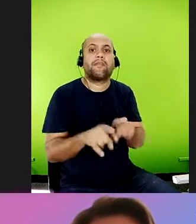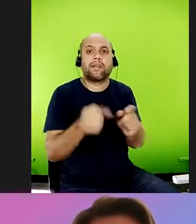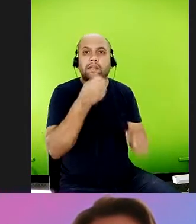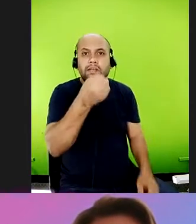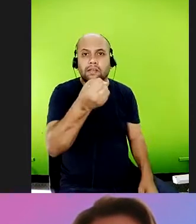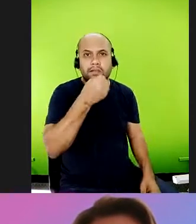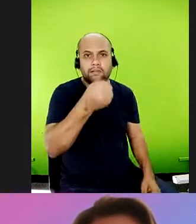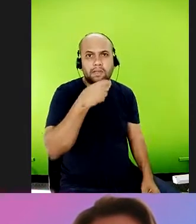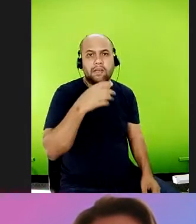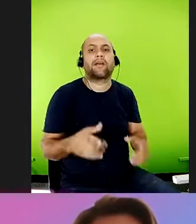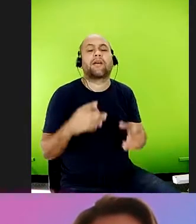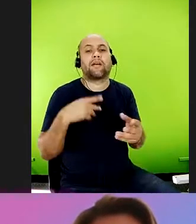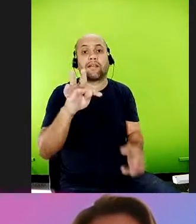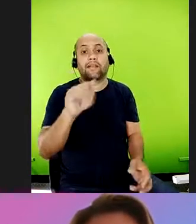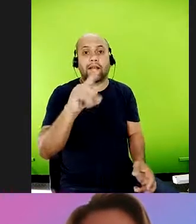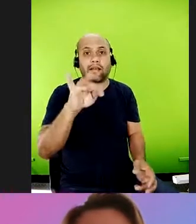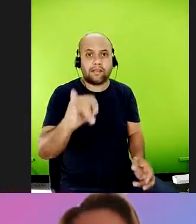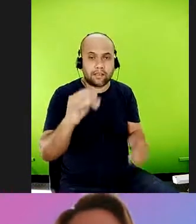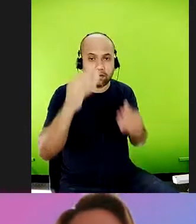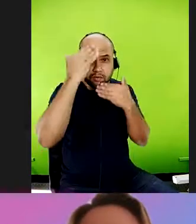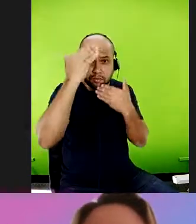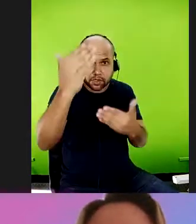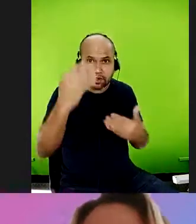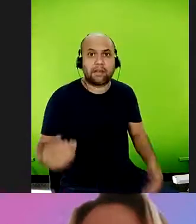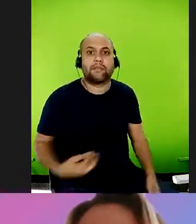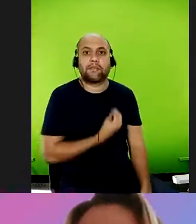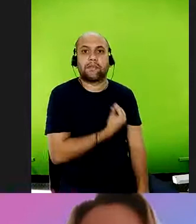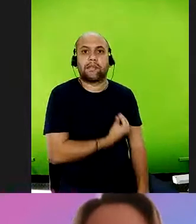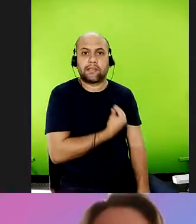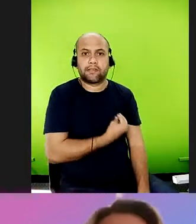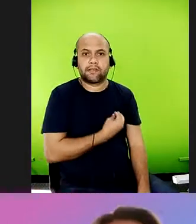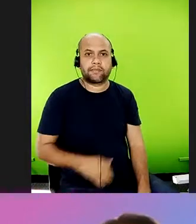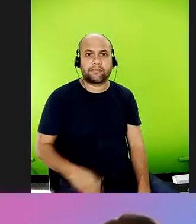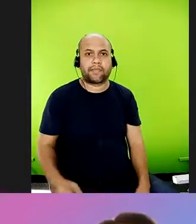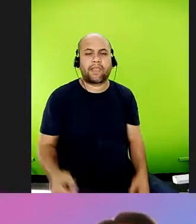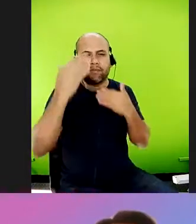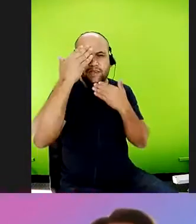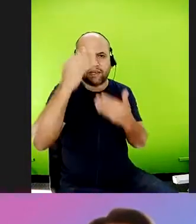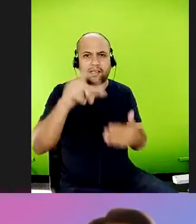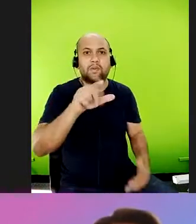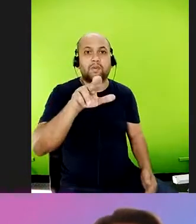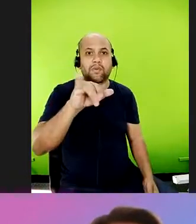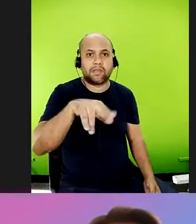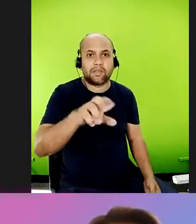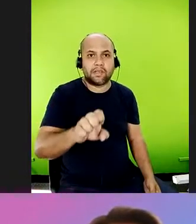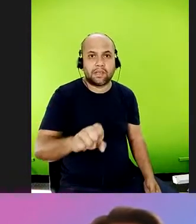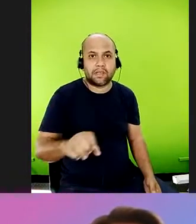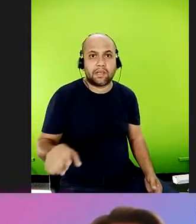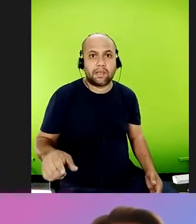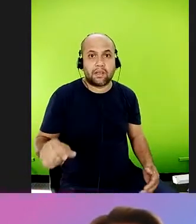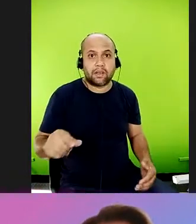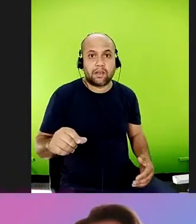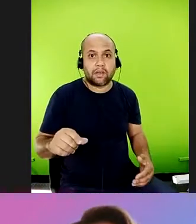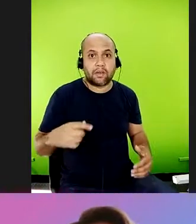acho muito obrigada pela presença brigada winne E obrigada a todo mundo que tá aqui